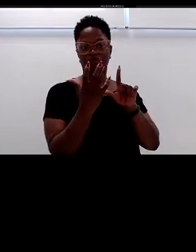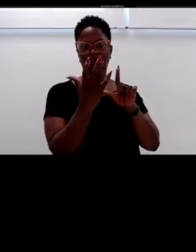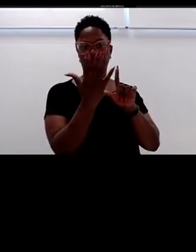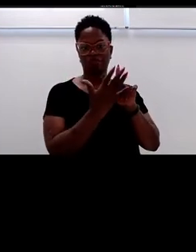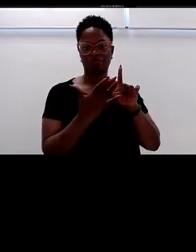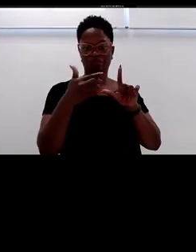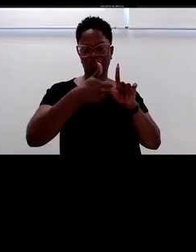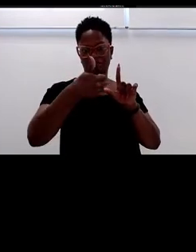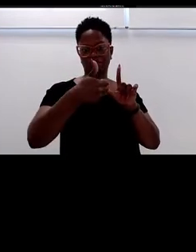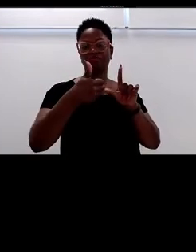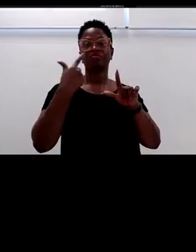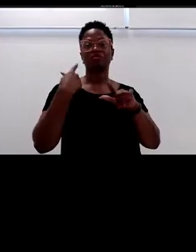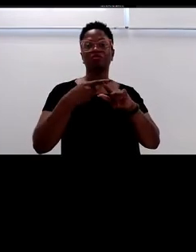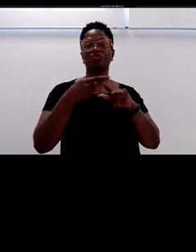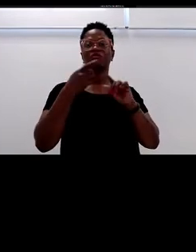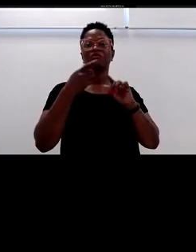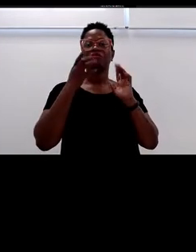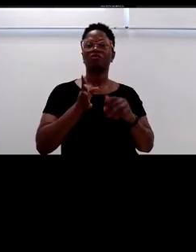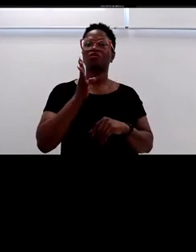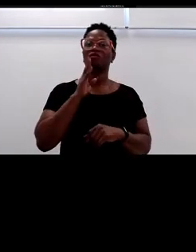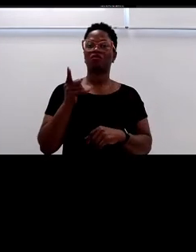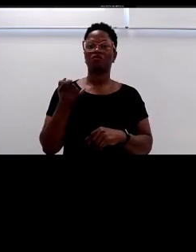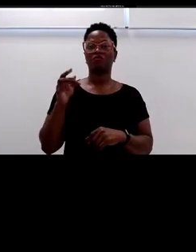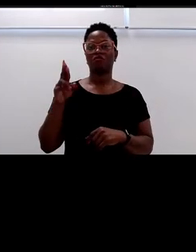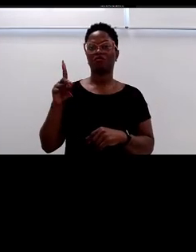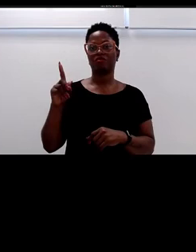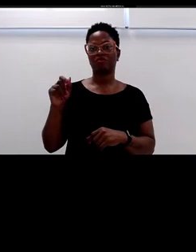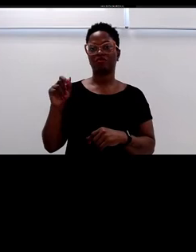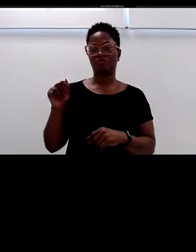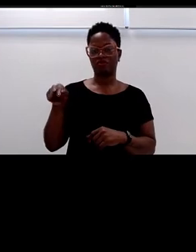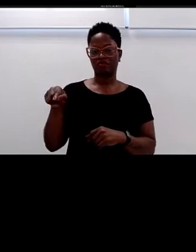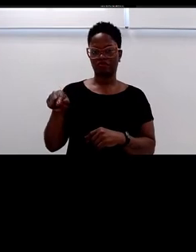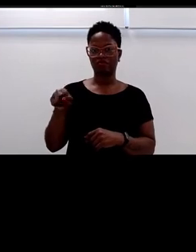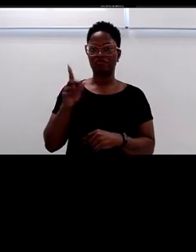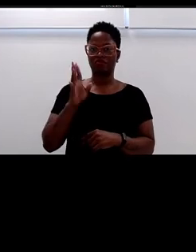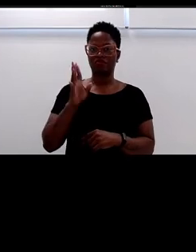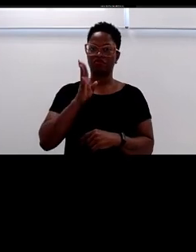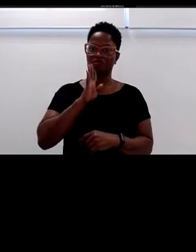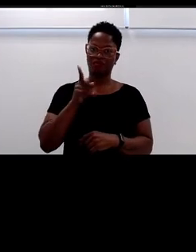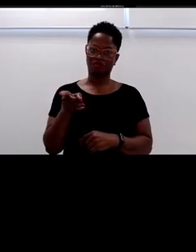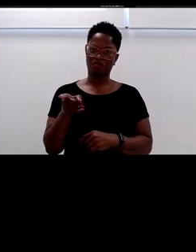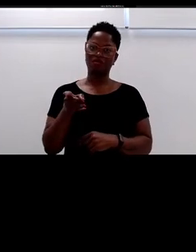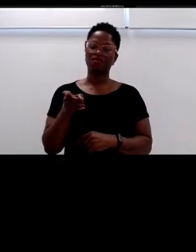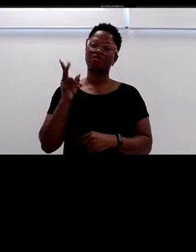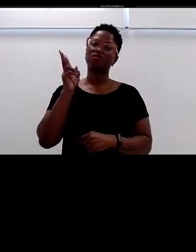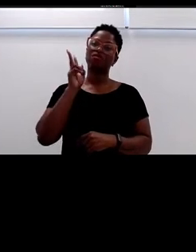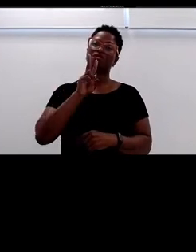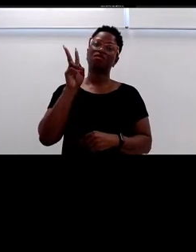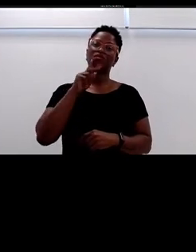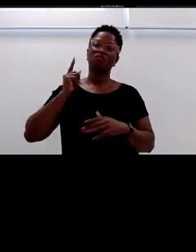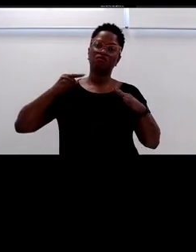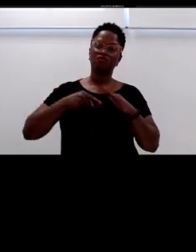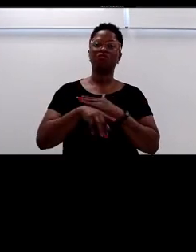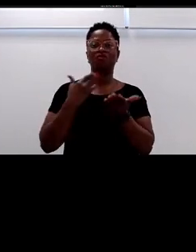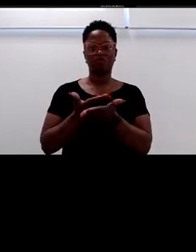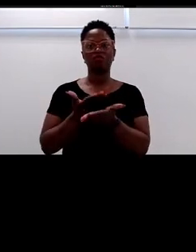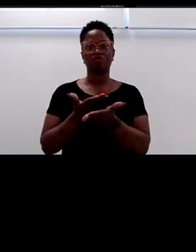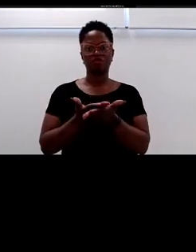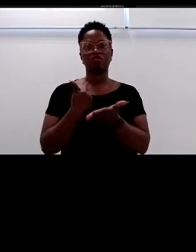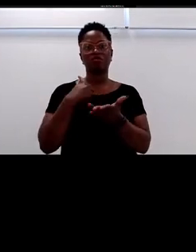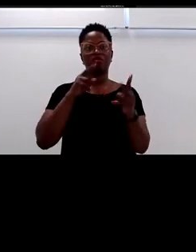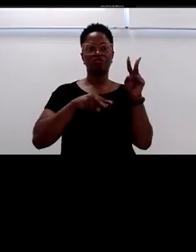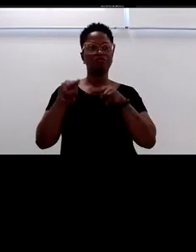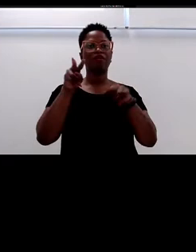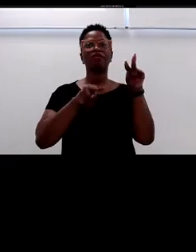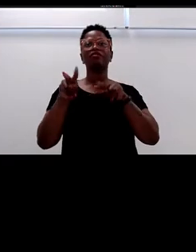Uma vez conhecendo Bandeira e me aprofundando os estudos e a observação